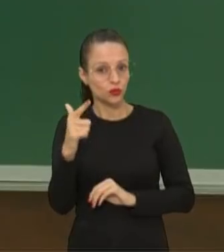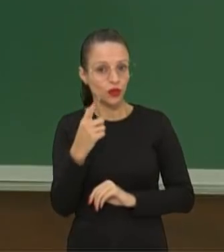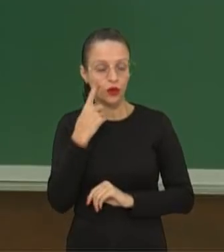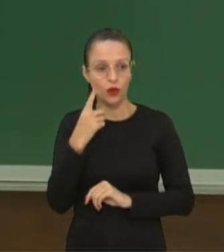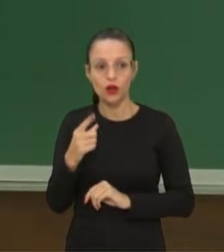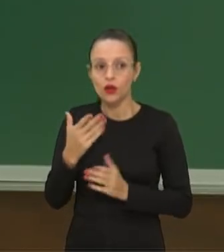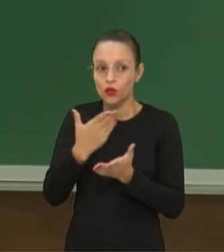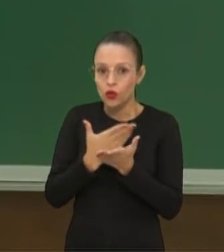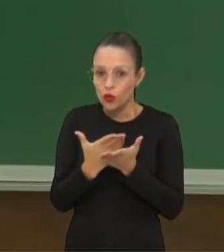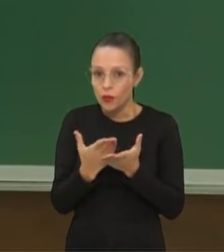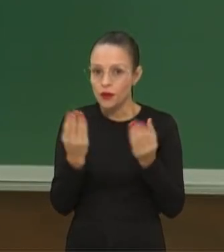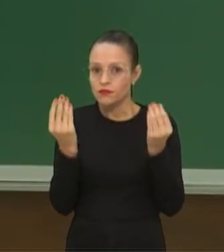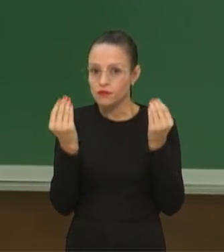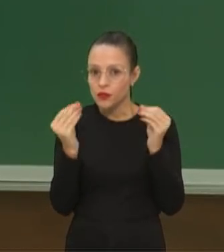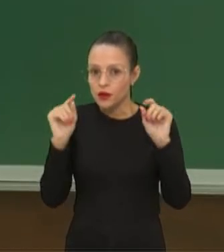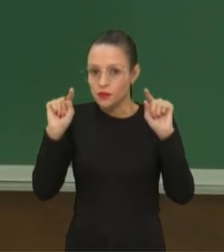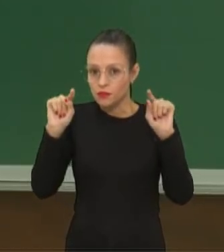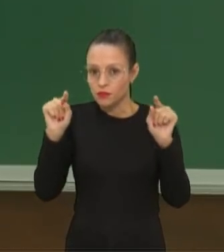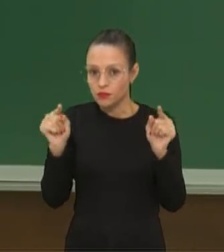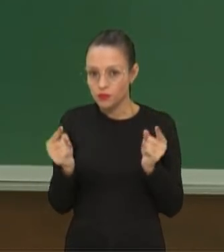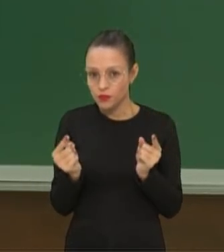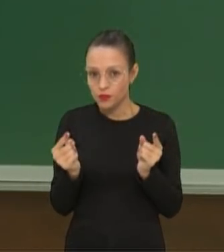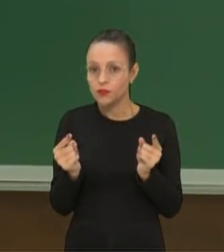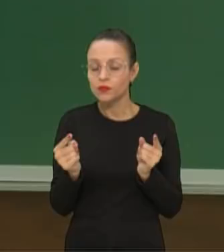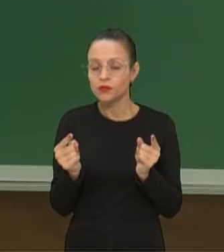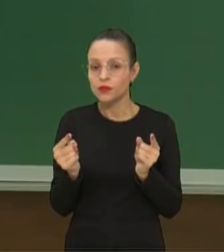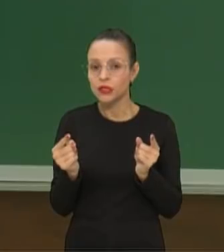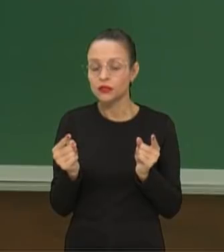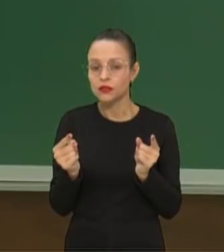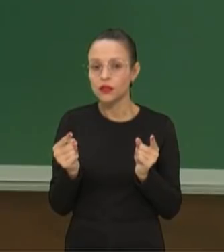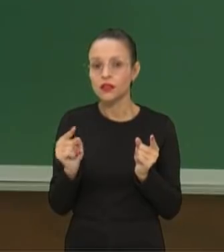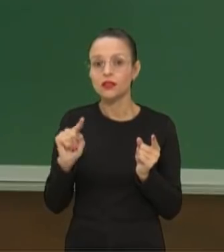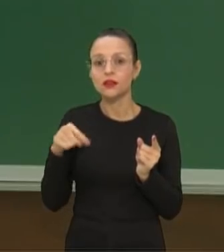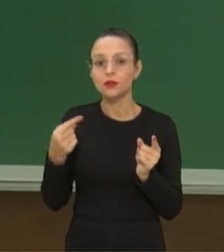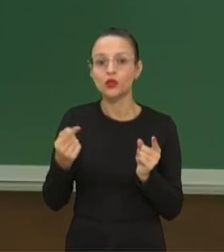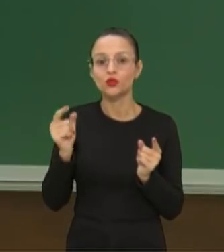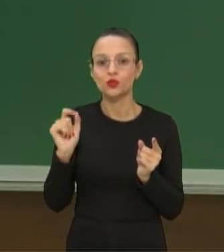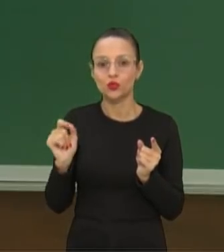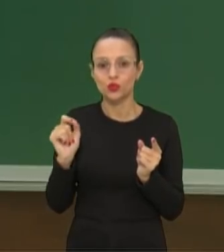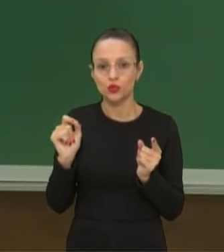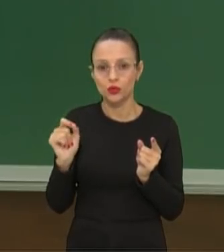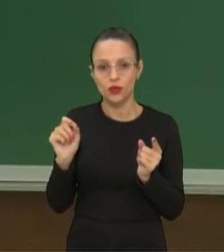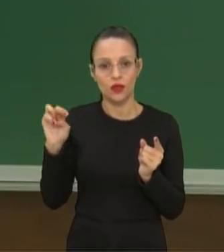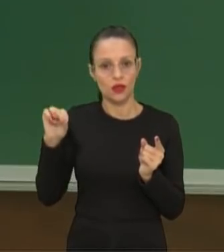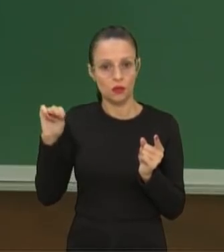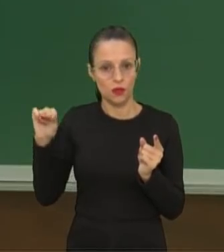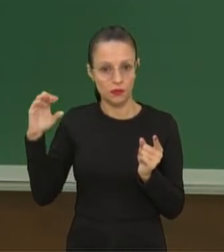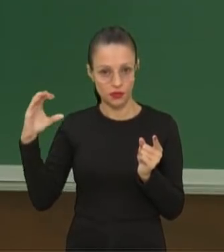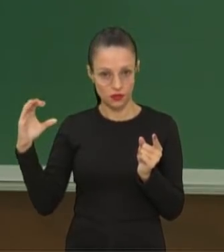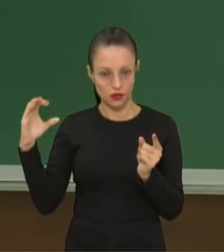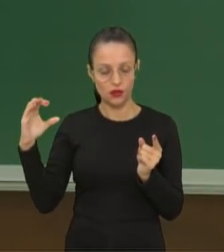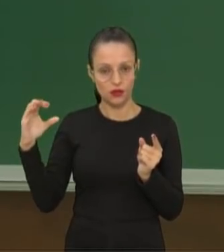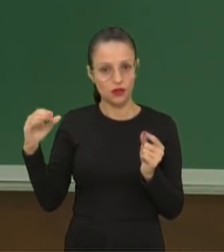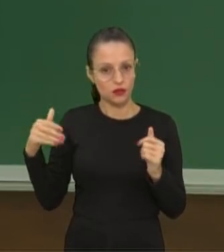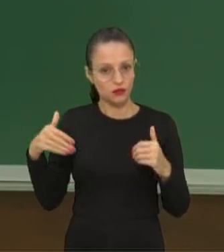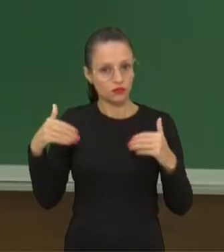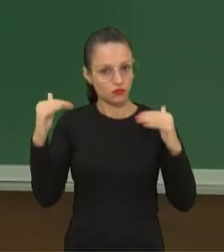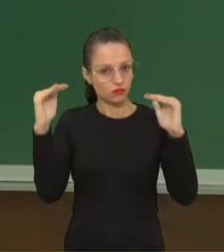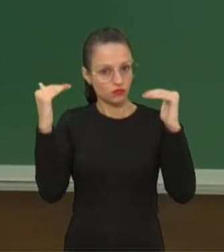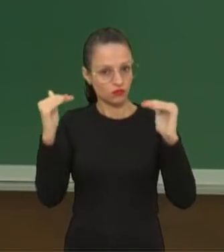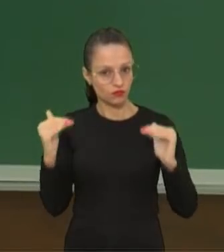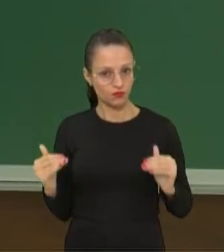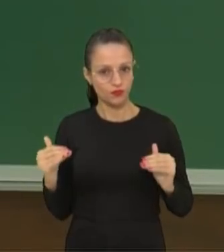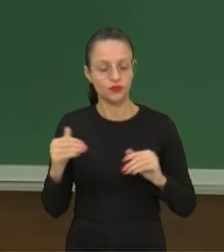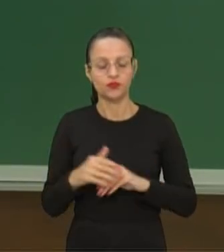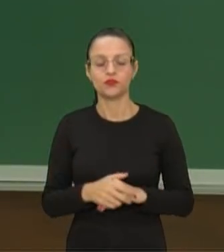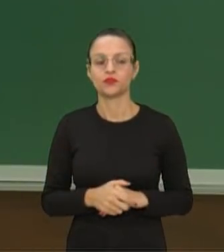começa colocando parênteses aqui na operação, certo? Depois você vai fazer o quê? Tirar o MMC e vamos seguindo os passos para ver o que